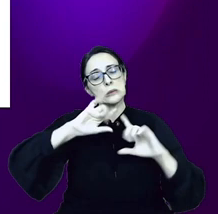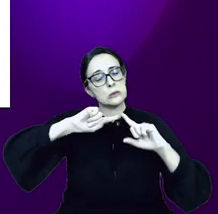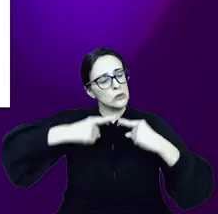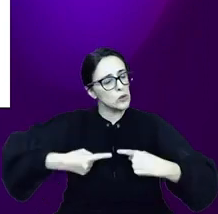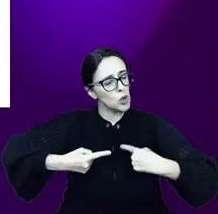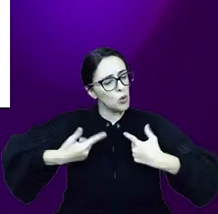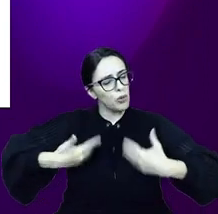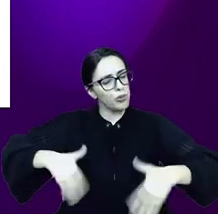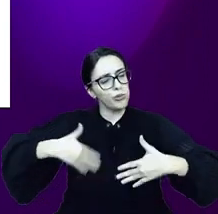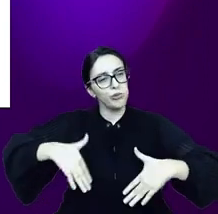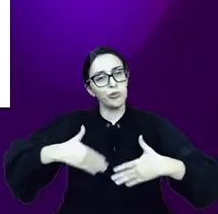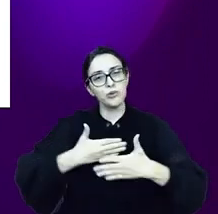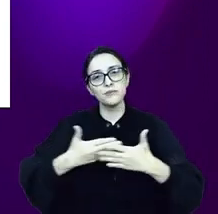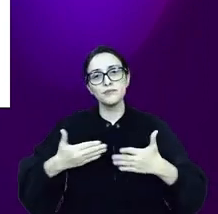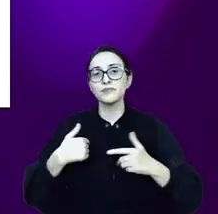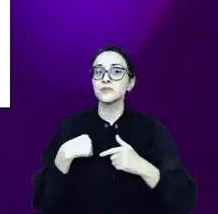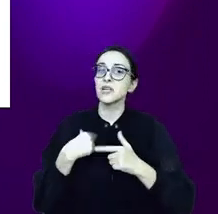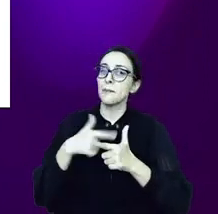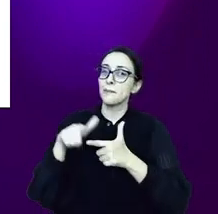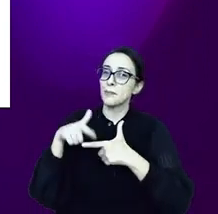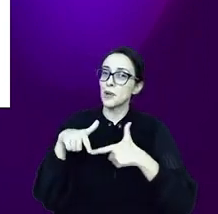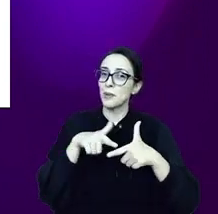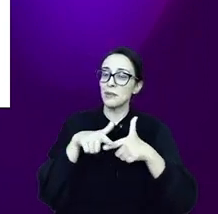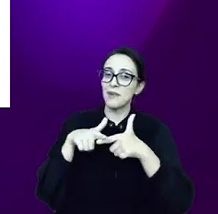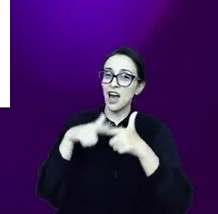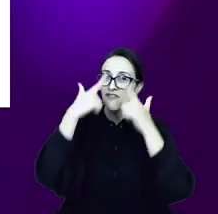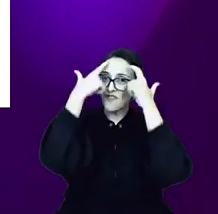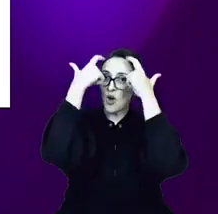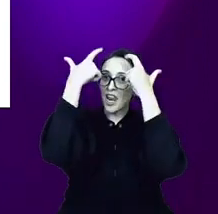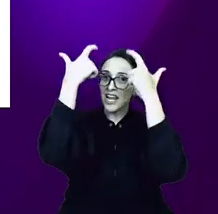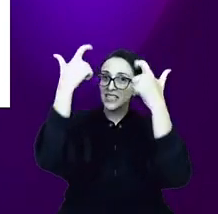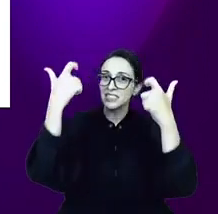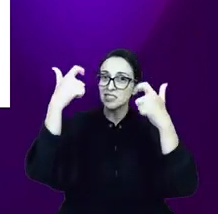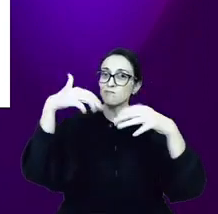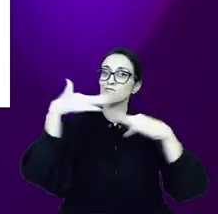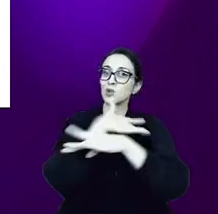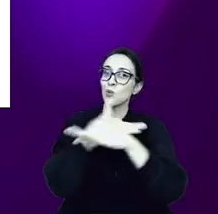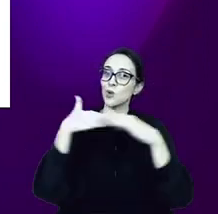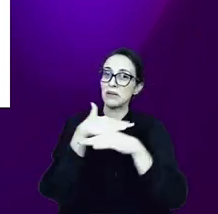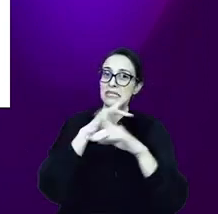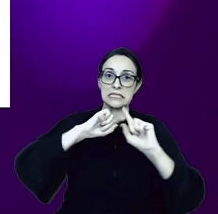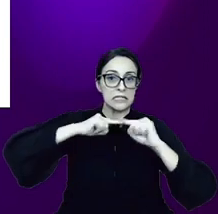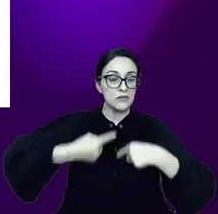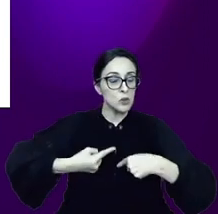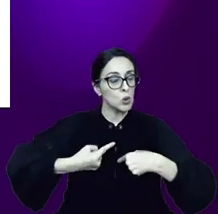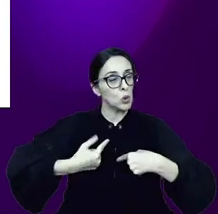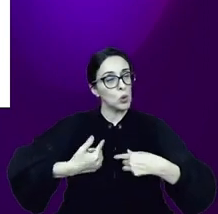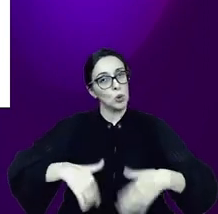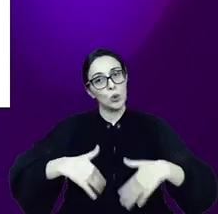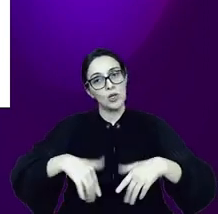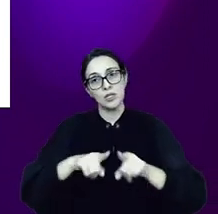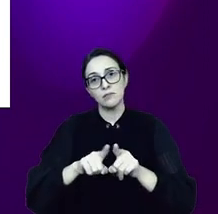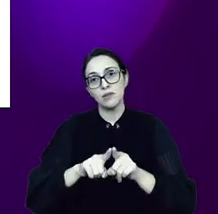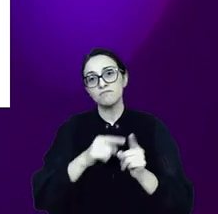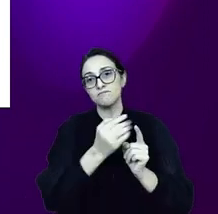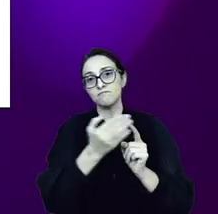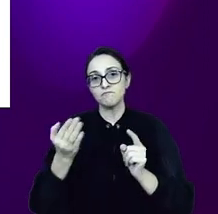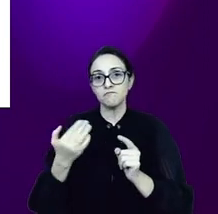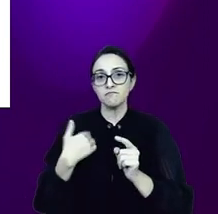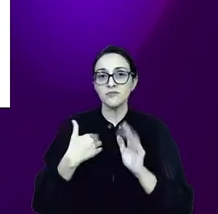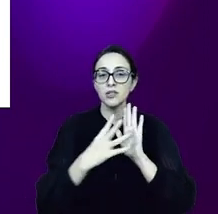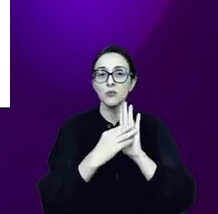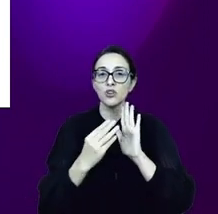desafio. Há problemas de violência urbana também, que é um outro desafio a ser enfrentado. Então, o modelo